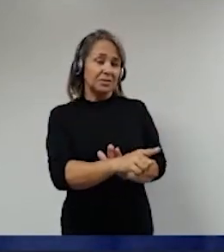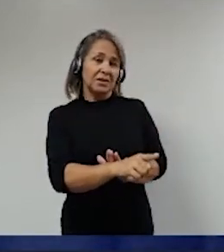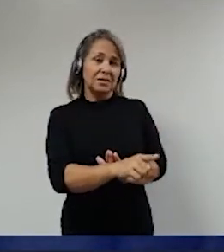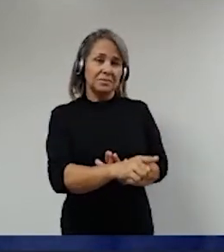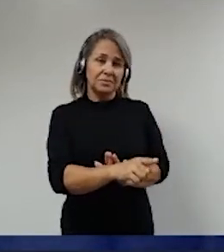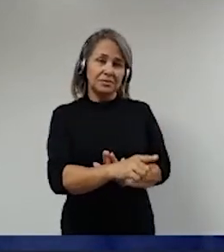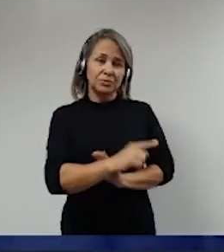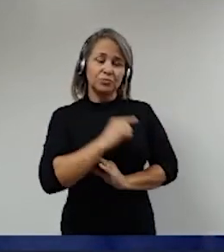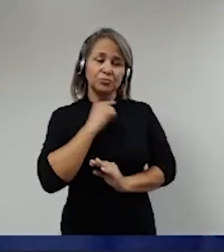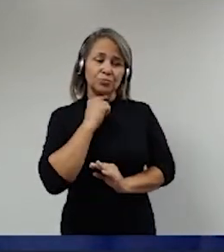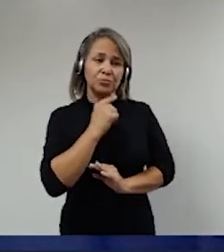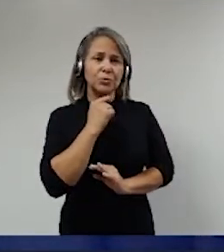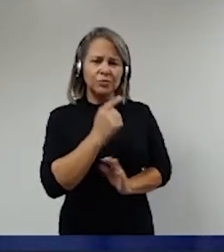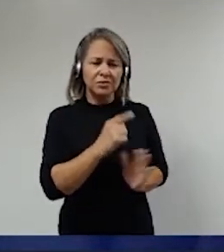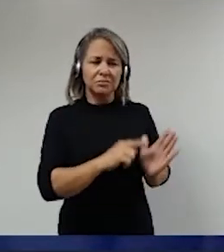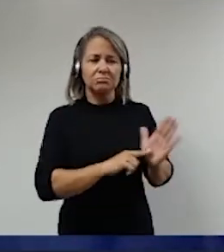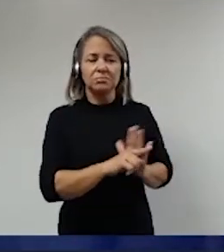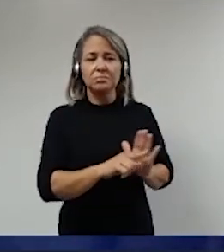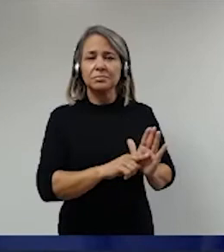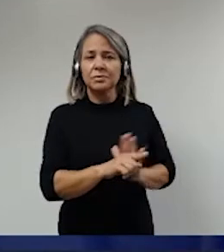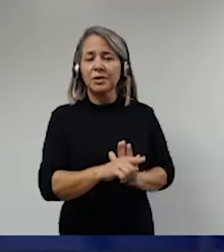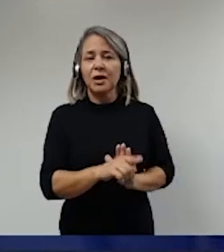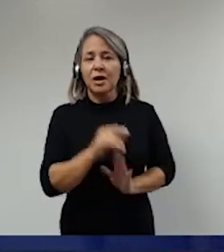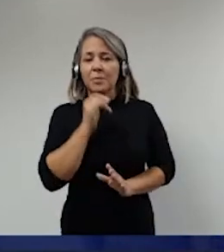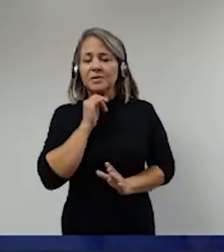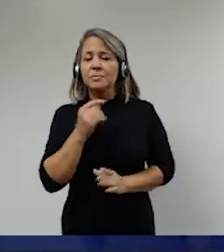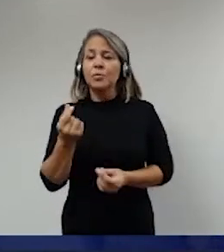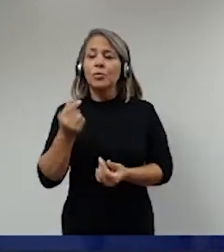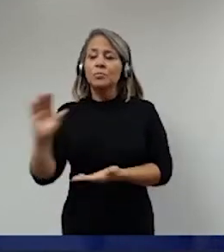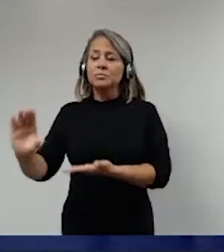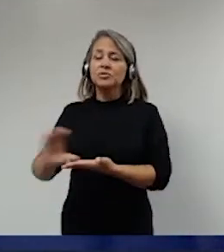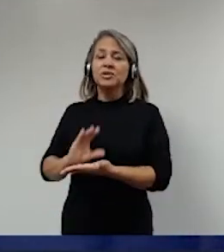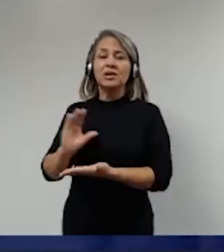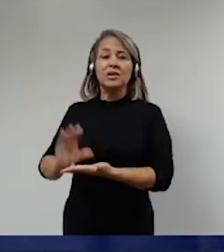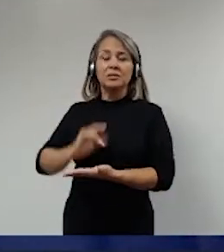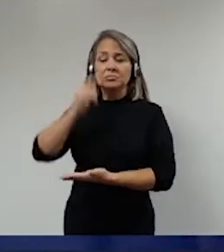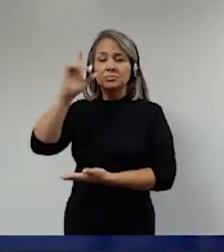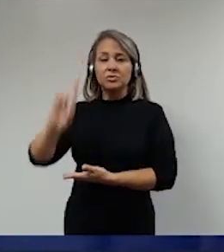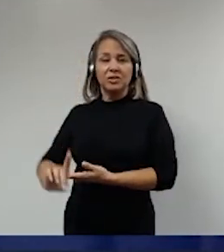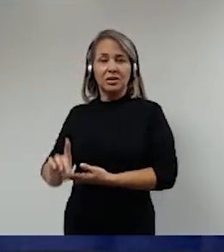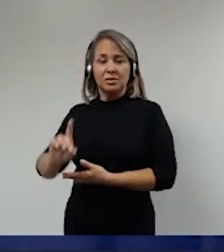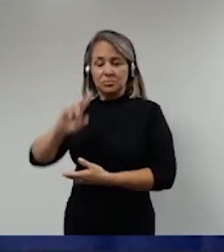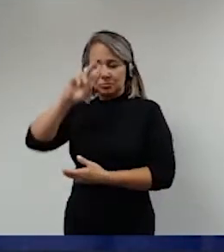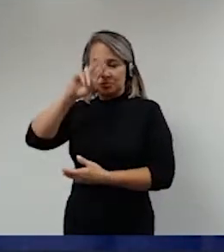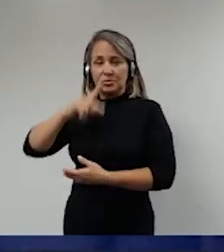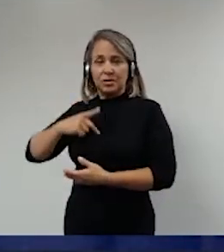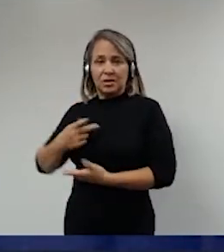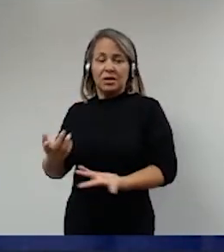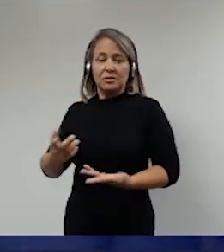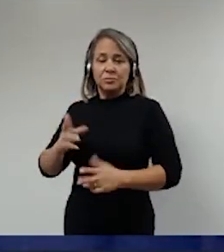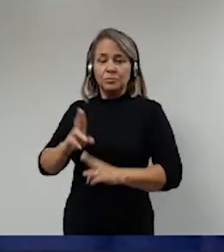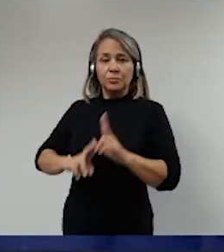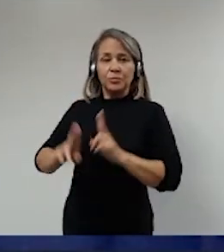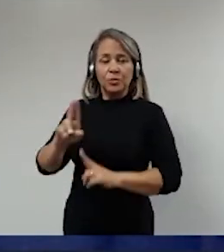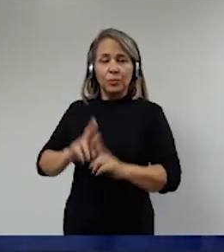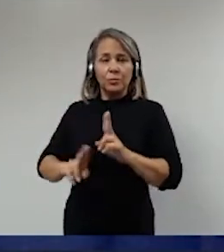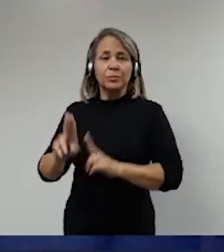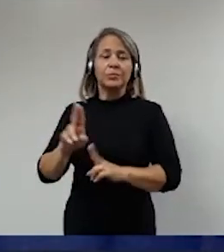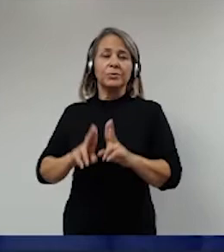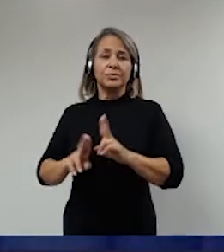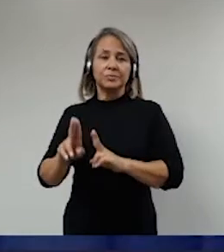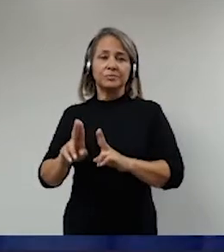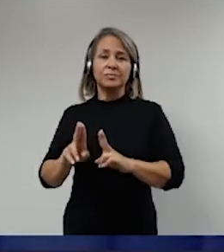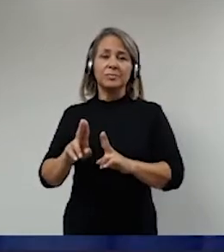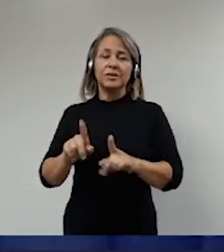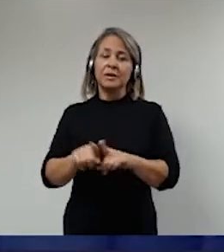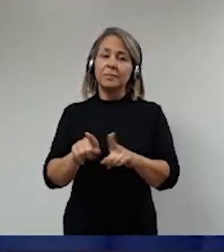esse viés digital, né? Arrecadação de direitos autorais, o uso, né? As pessoas estão usando muito as